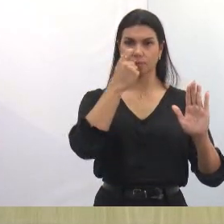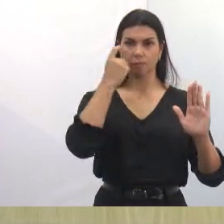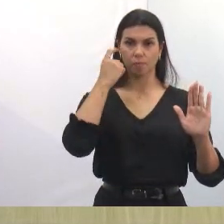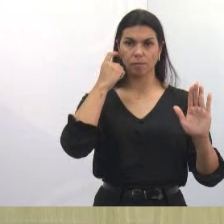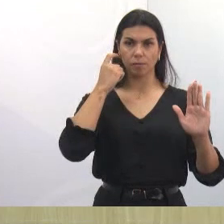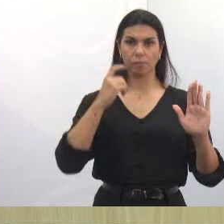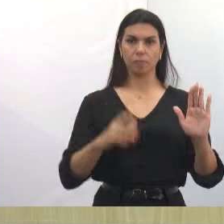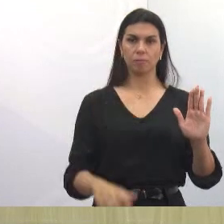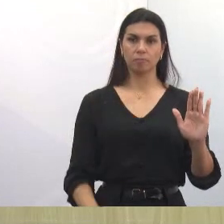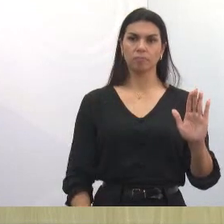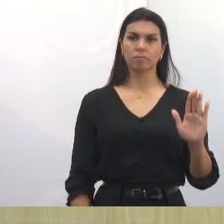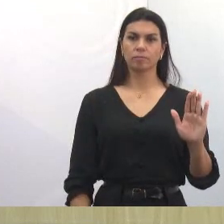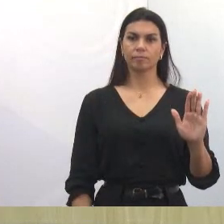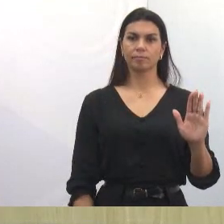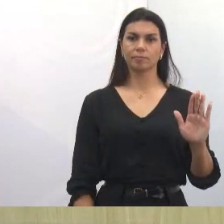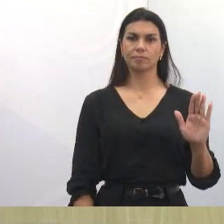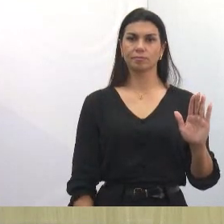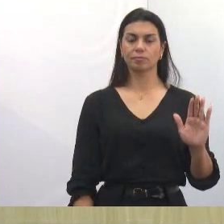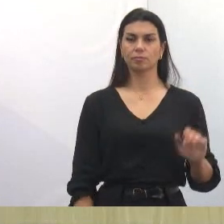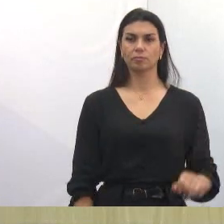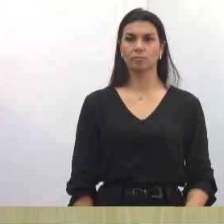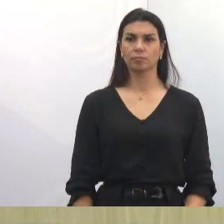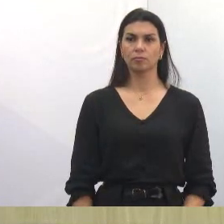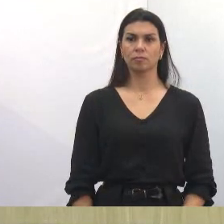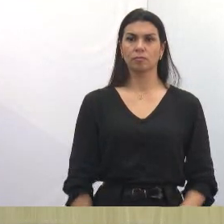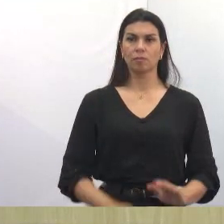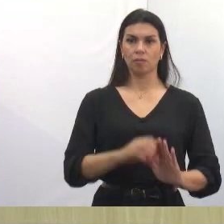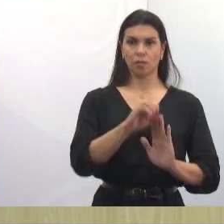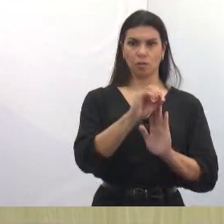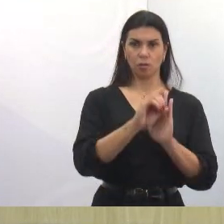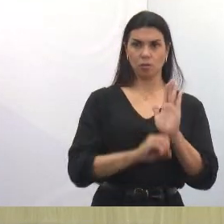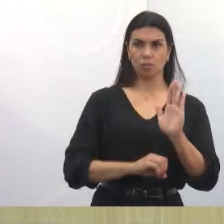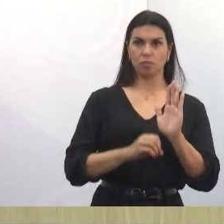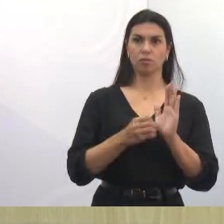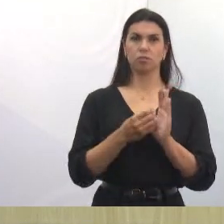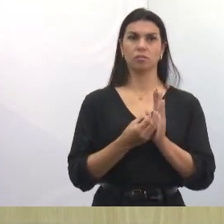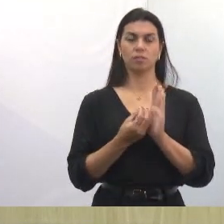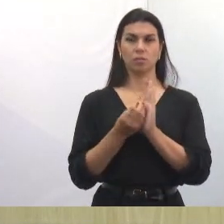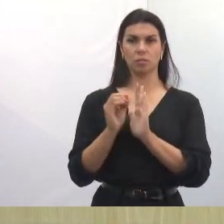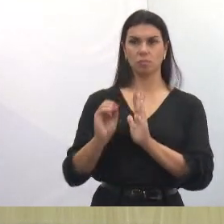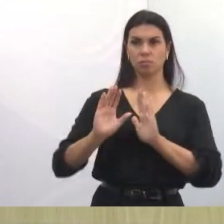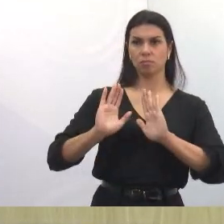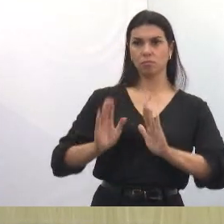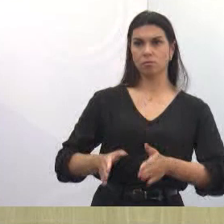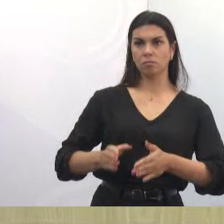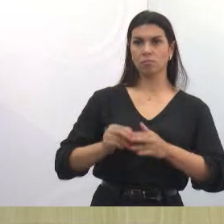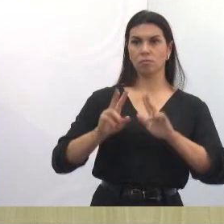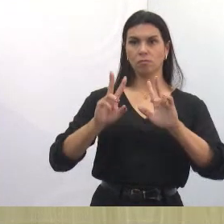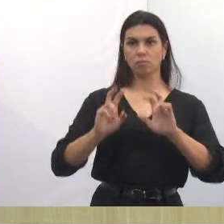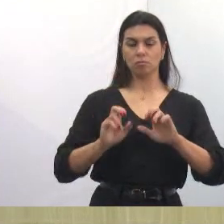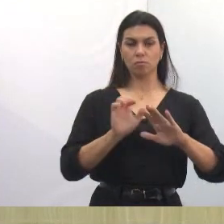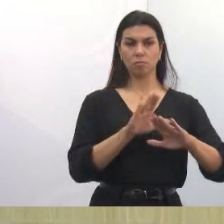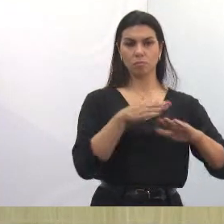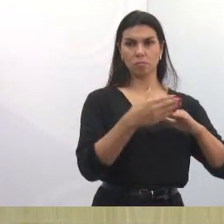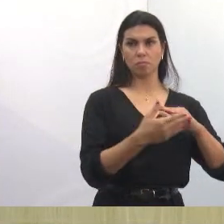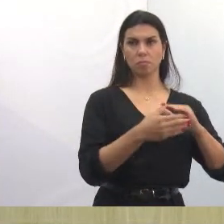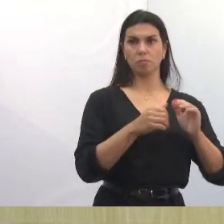Lua. Considerando que encaminhamos ofício solicitando a pavimentação das ruas do